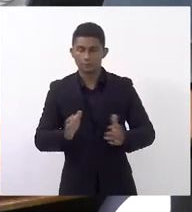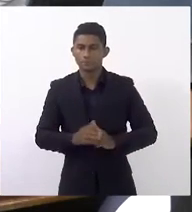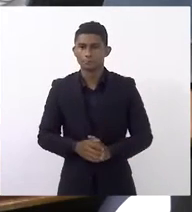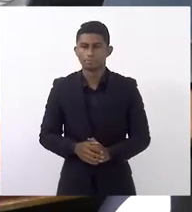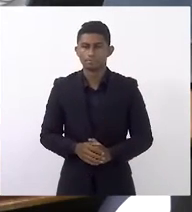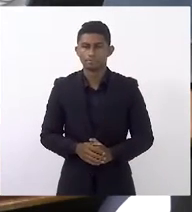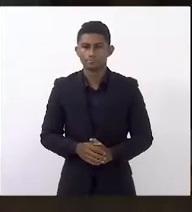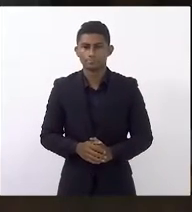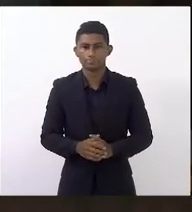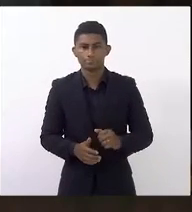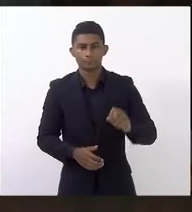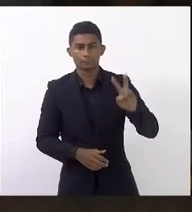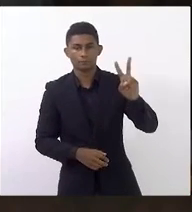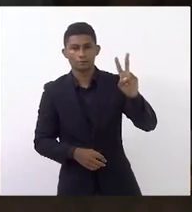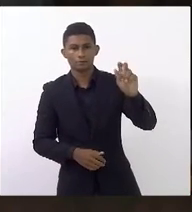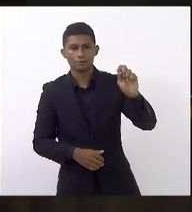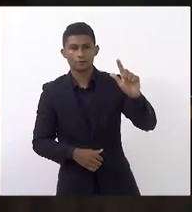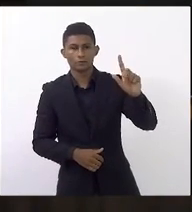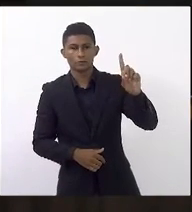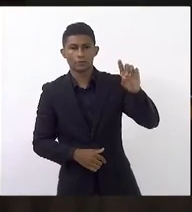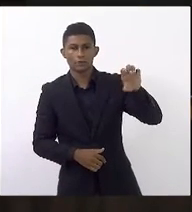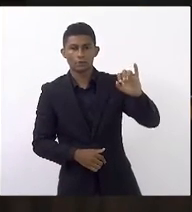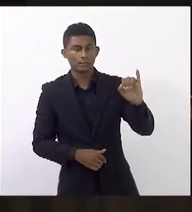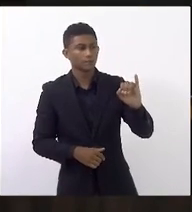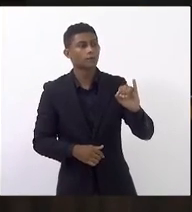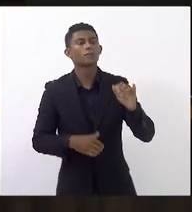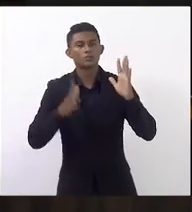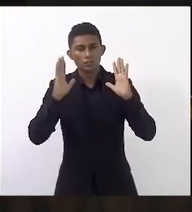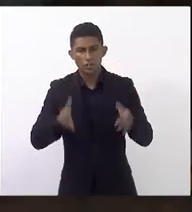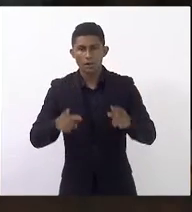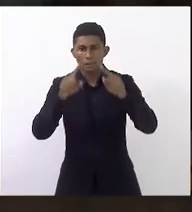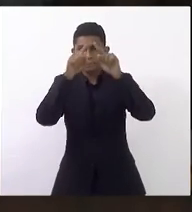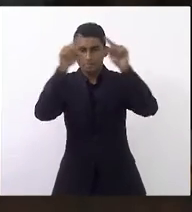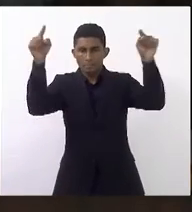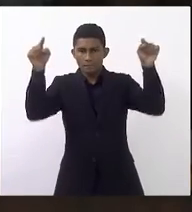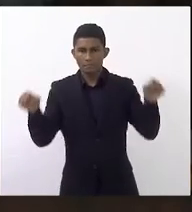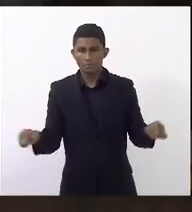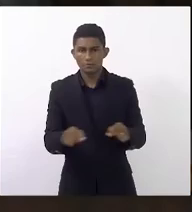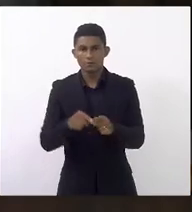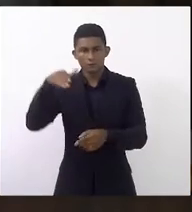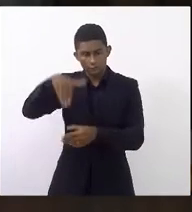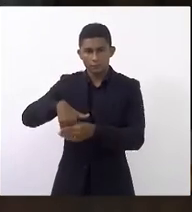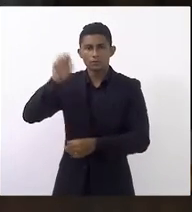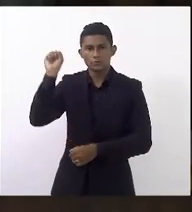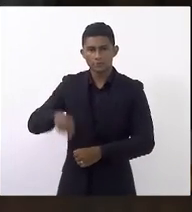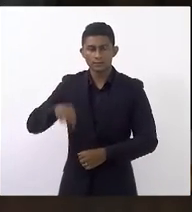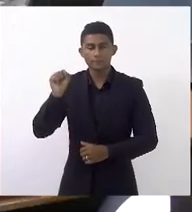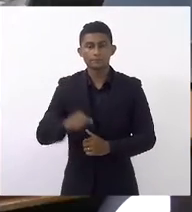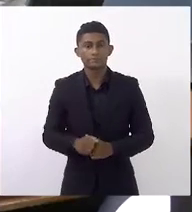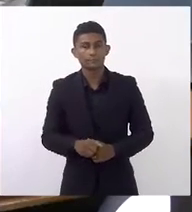Deputado Valdeci da Saúde. Votou sim no painel. Deputado Valdec Carneiro.